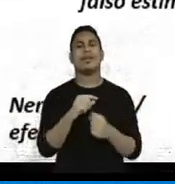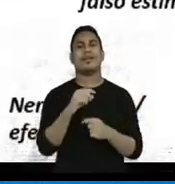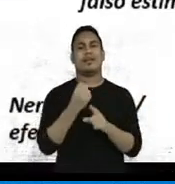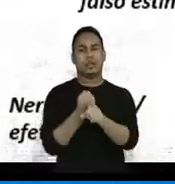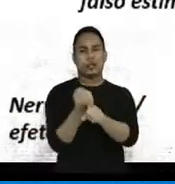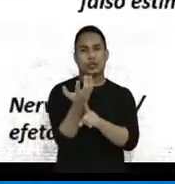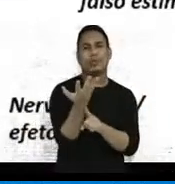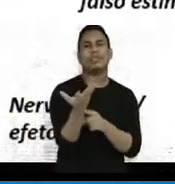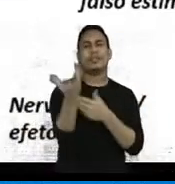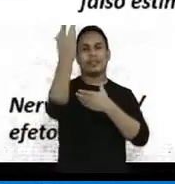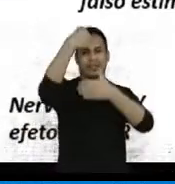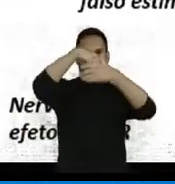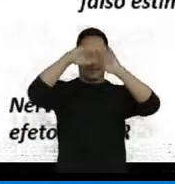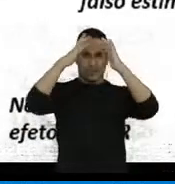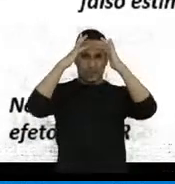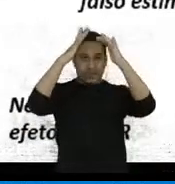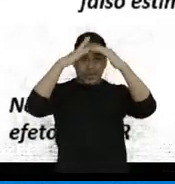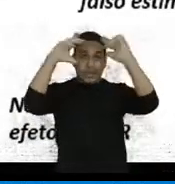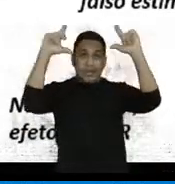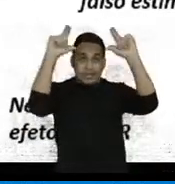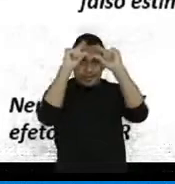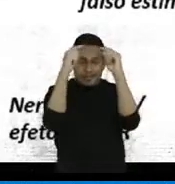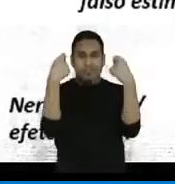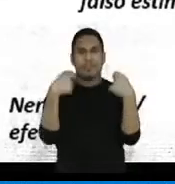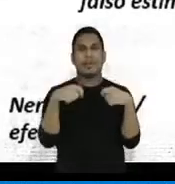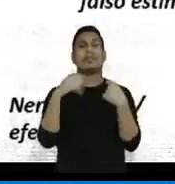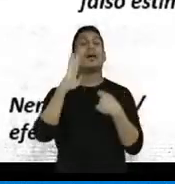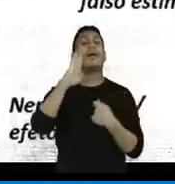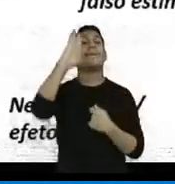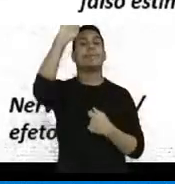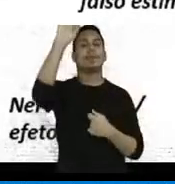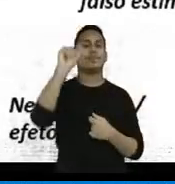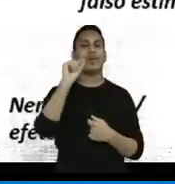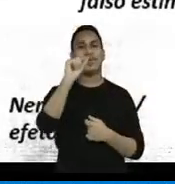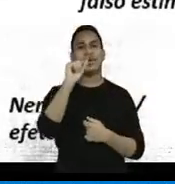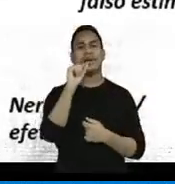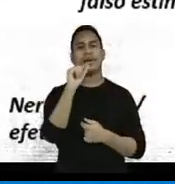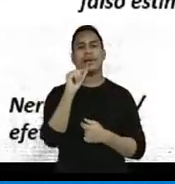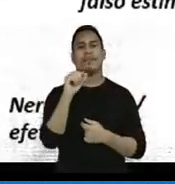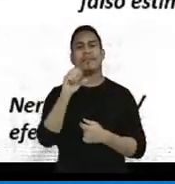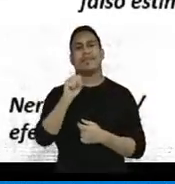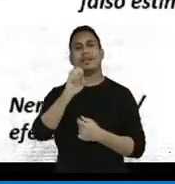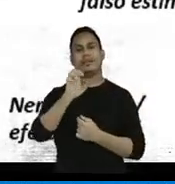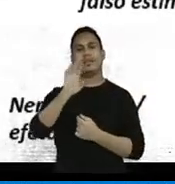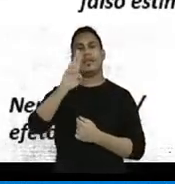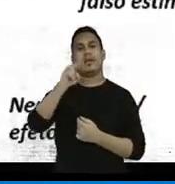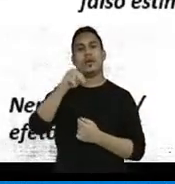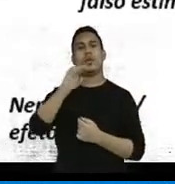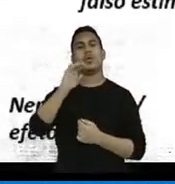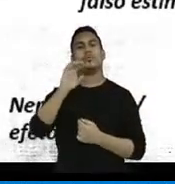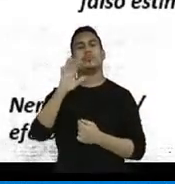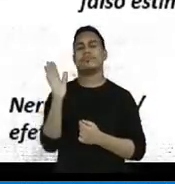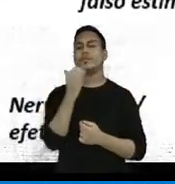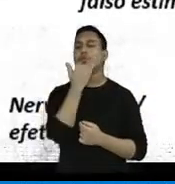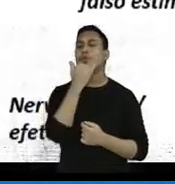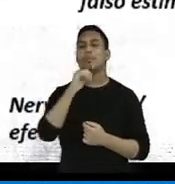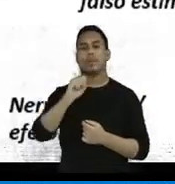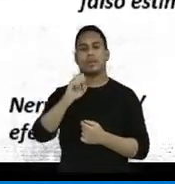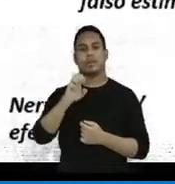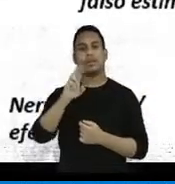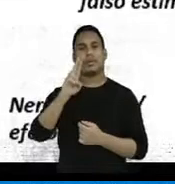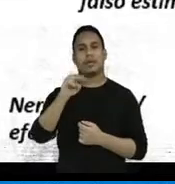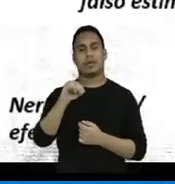é aumentar a quantidade de serotonina no nosso cérebro. A falta da serotonina no cérebro faz a